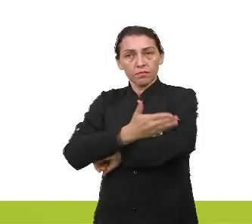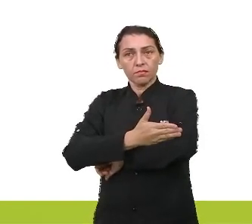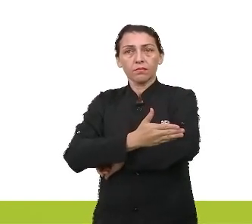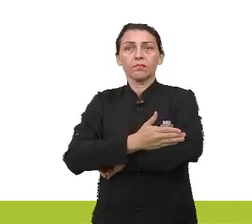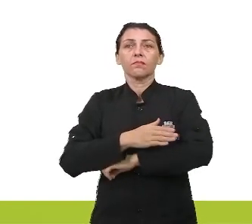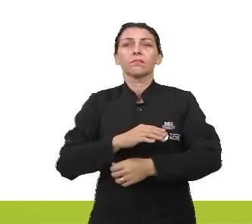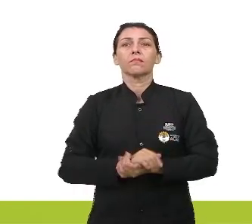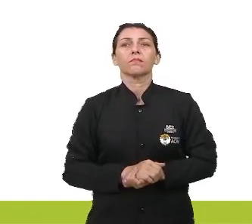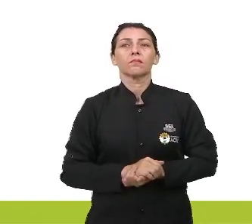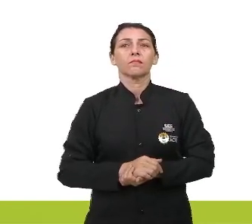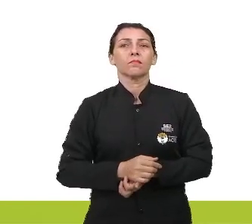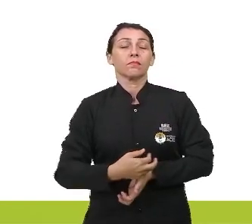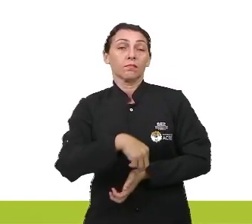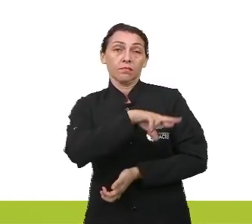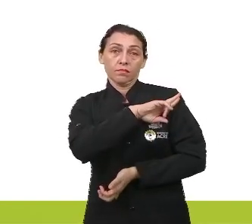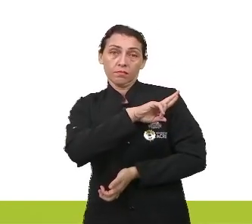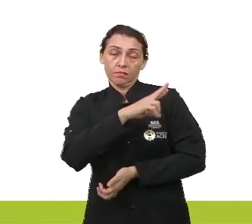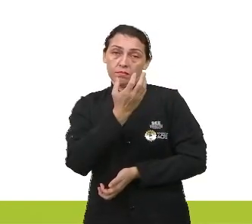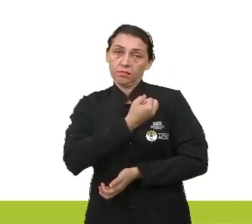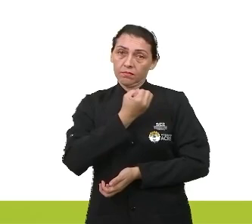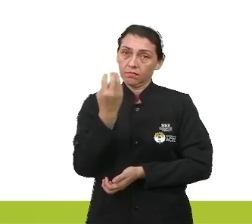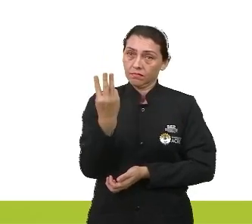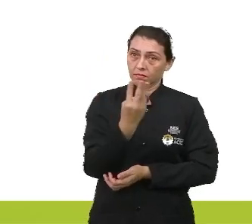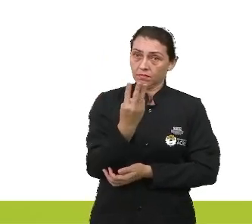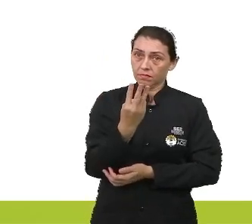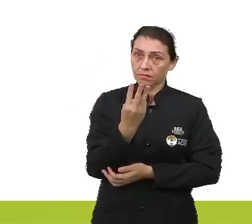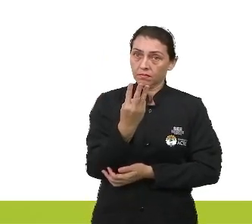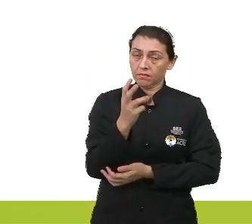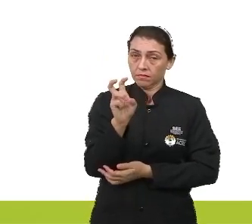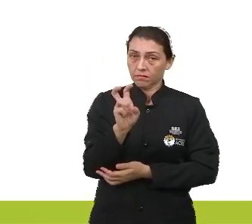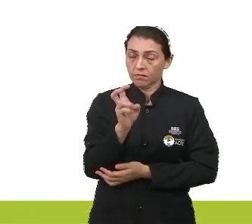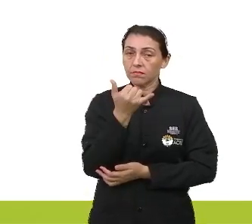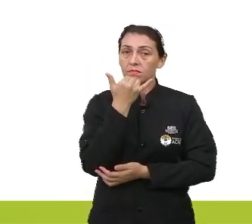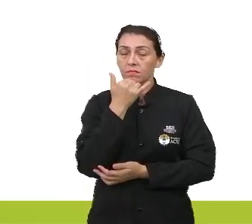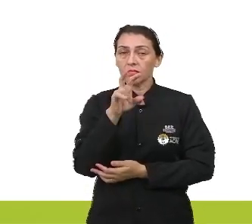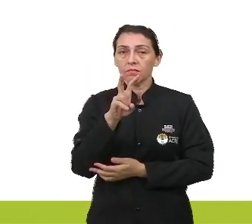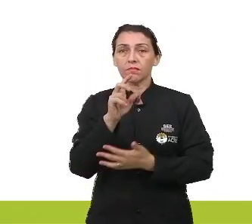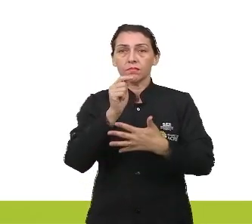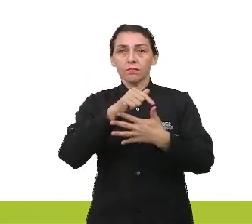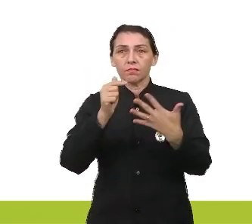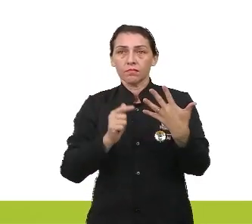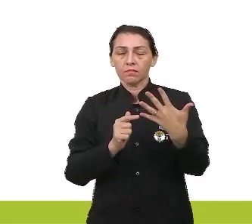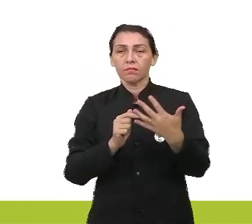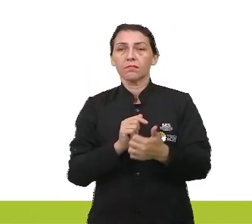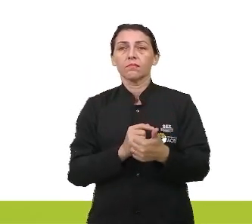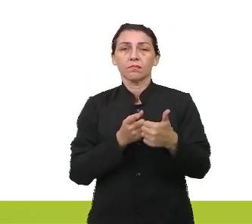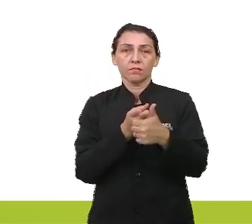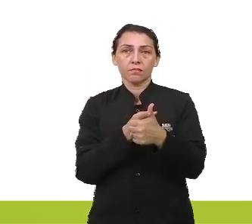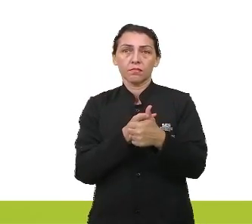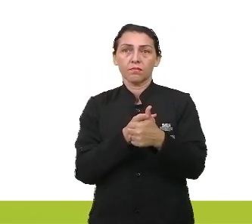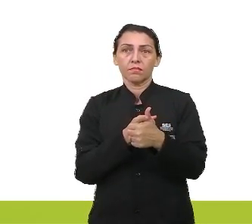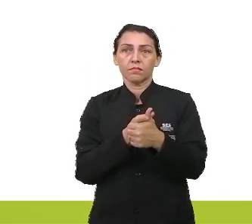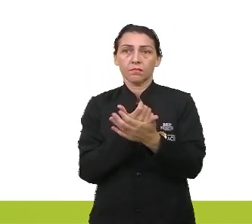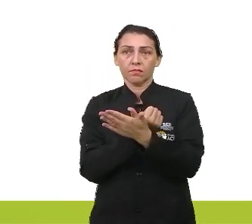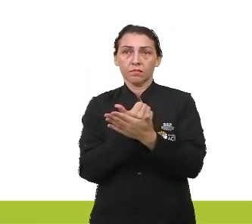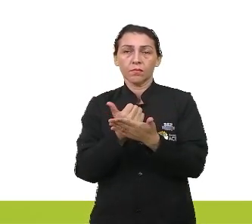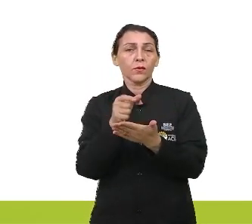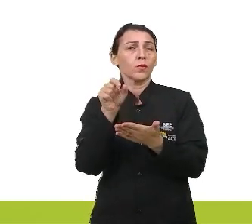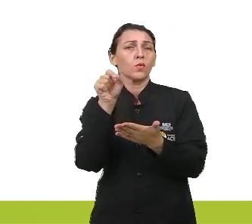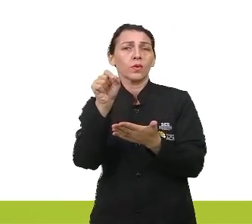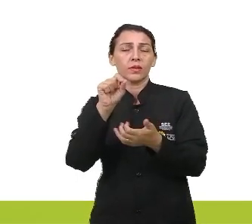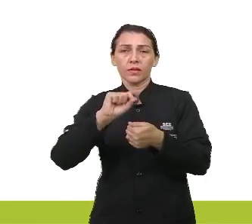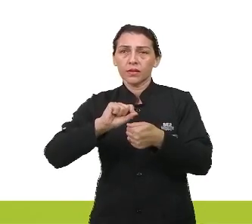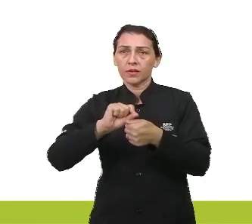seus propósitos. Então, a competência de número 5, vamos aos elementos. Ação, o que